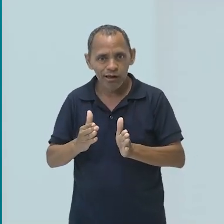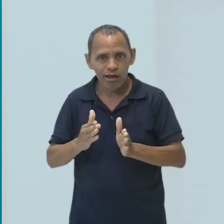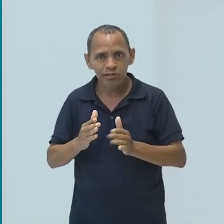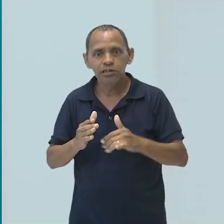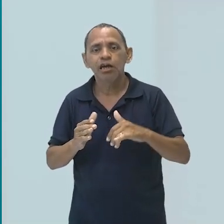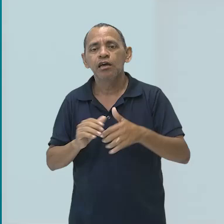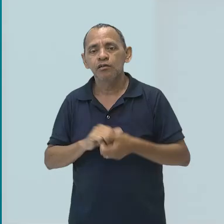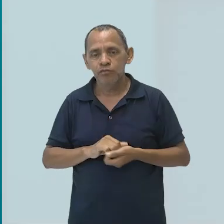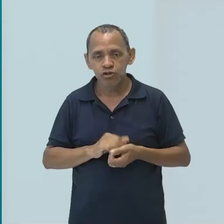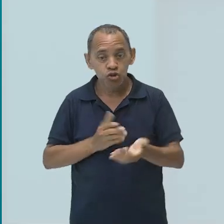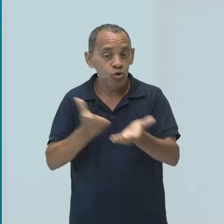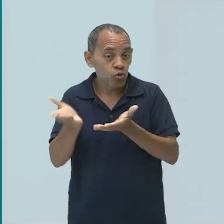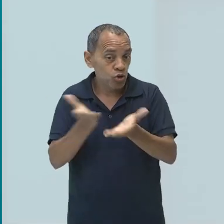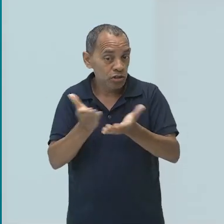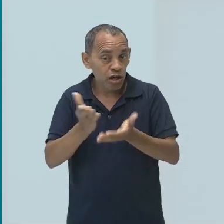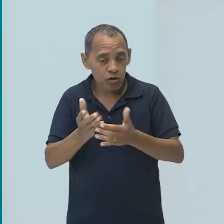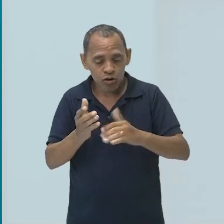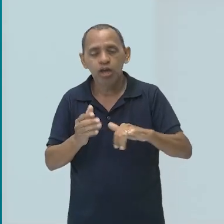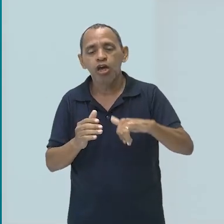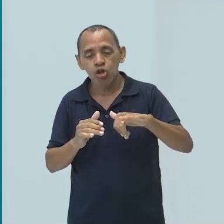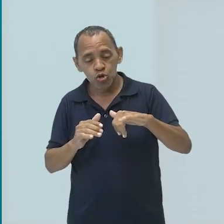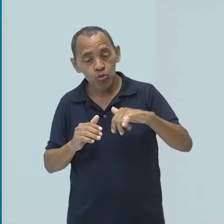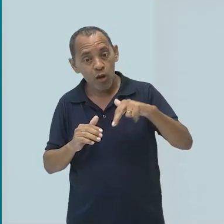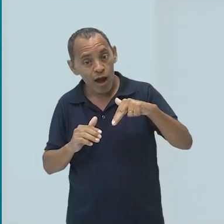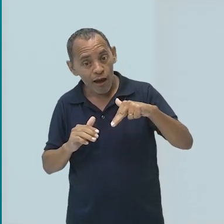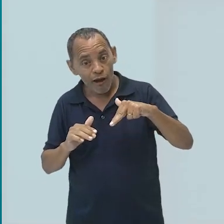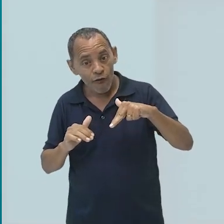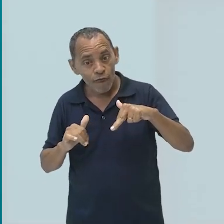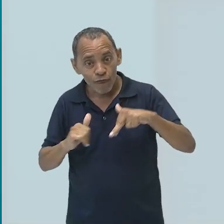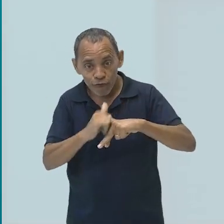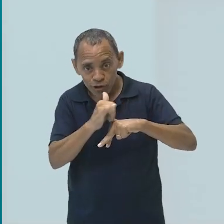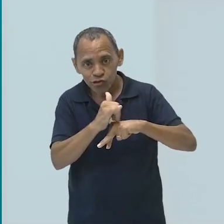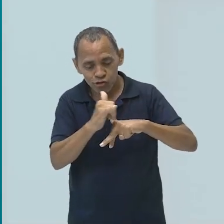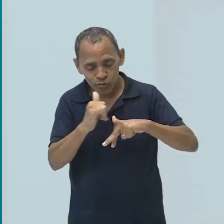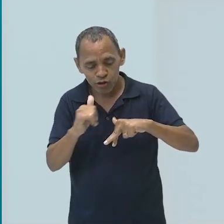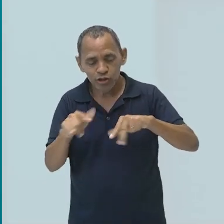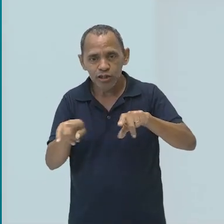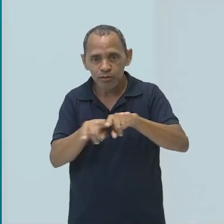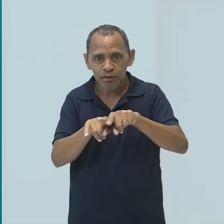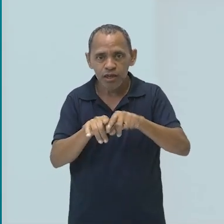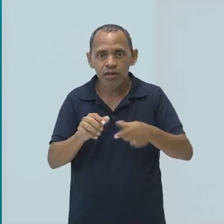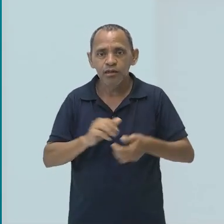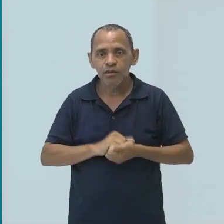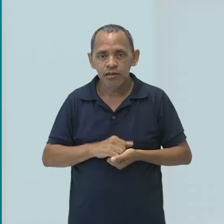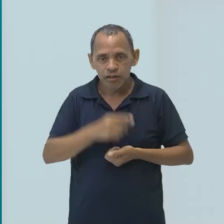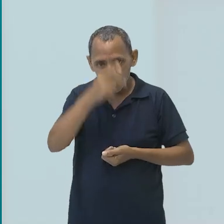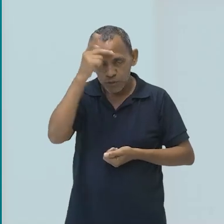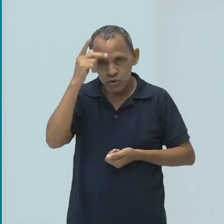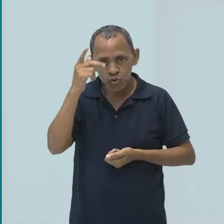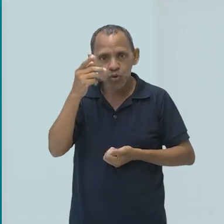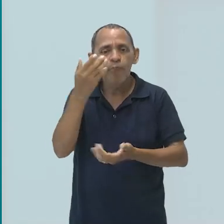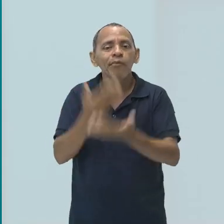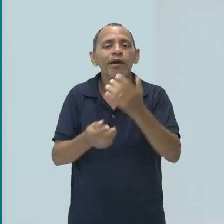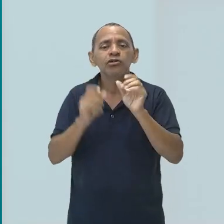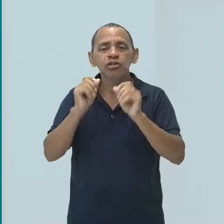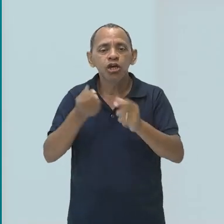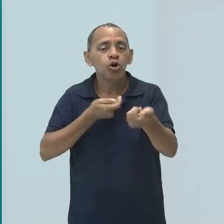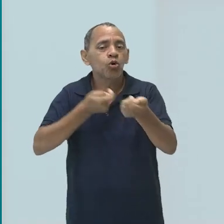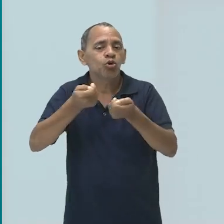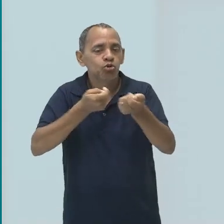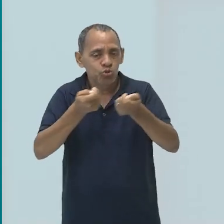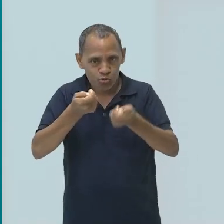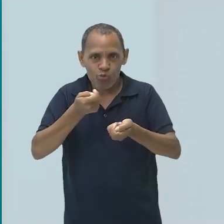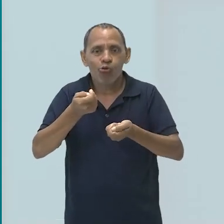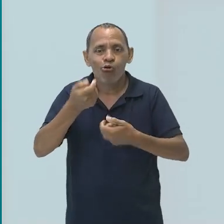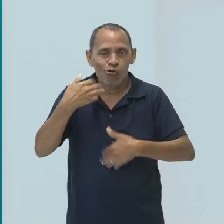sempre tomando esses cuidados. Lembre-se que durante esse momento a pessoa ela perde totalmente o controle do seu corpo, justamente porque o seu cérebro